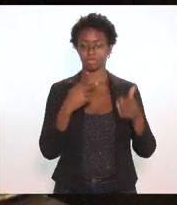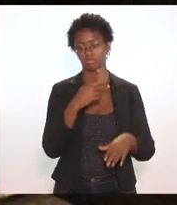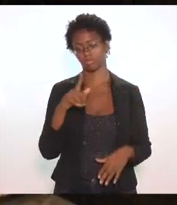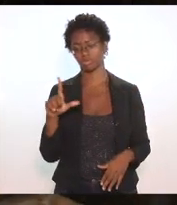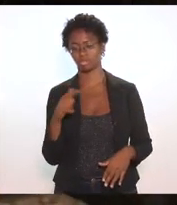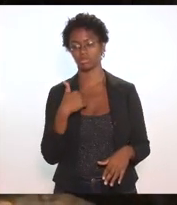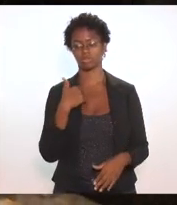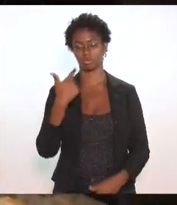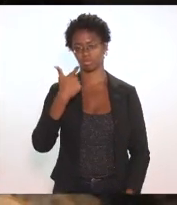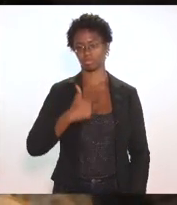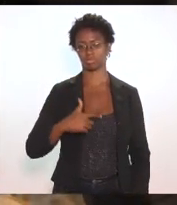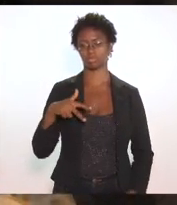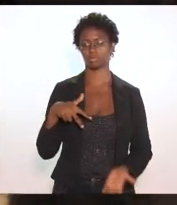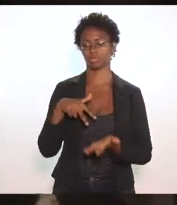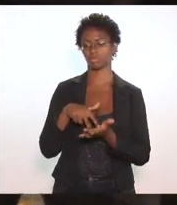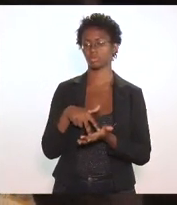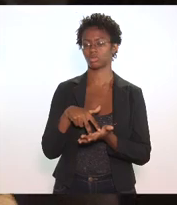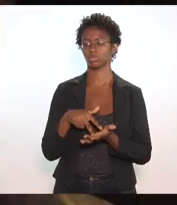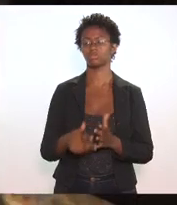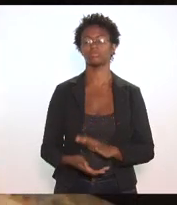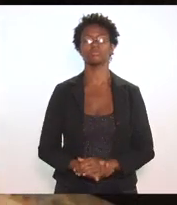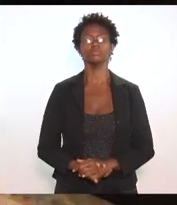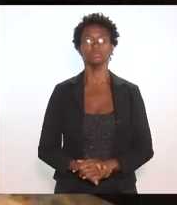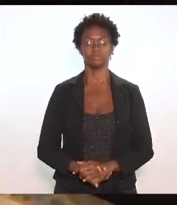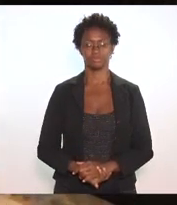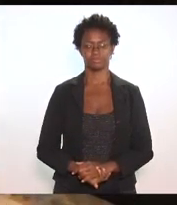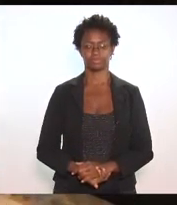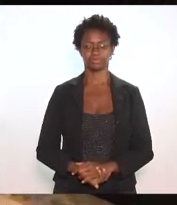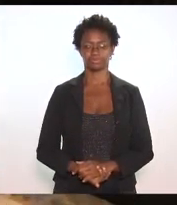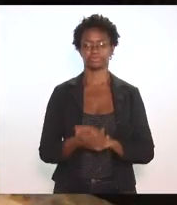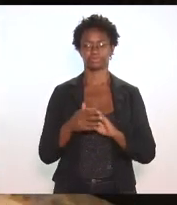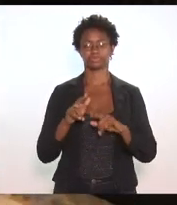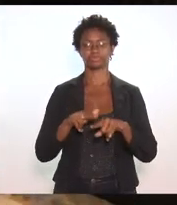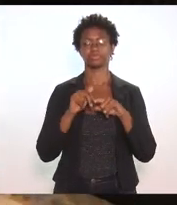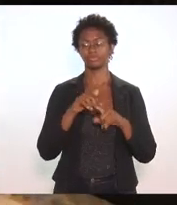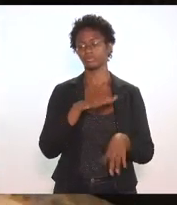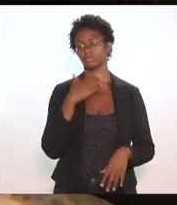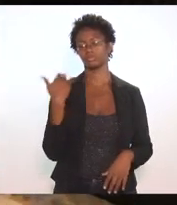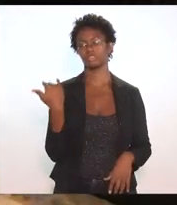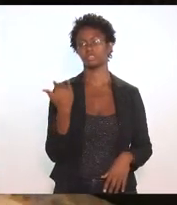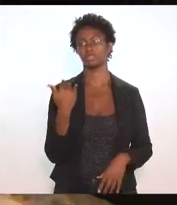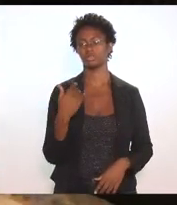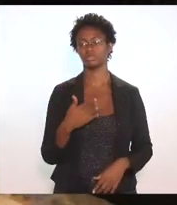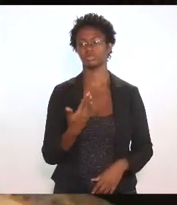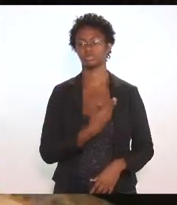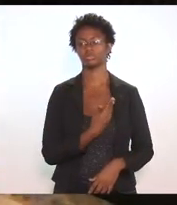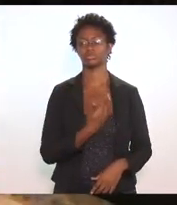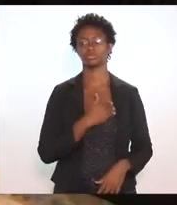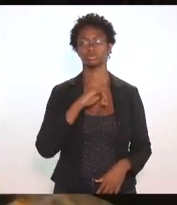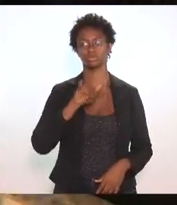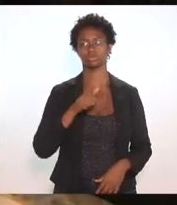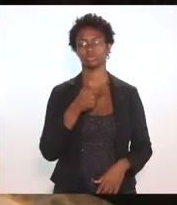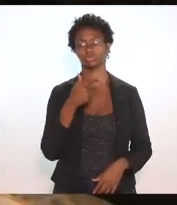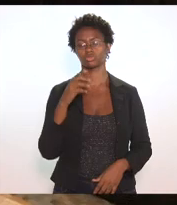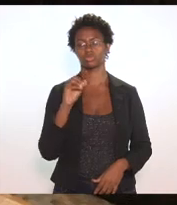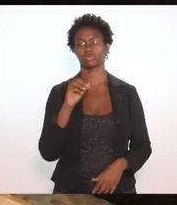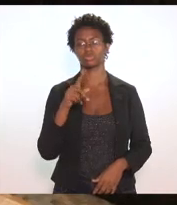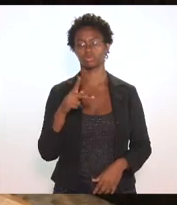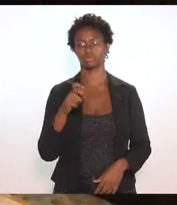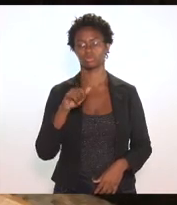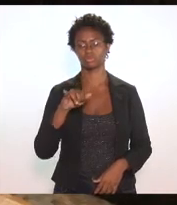estou aqui e, pelo falecimento do nosso querido amigo João Peixoto, deputado João Peixoto,